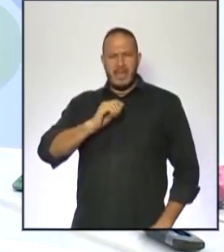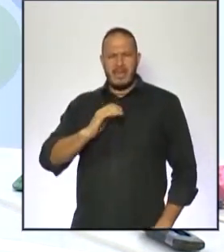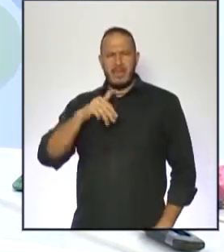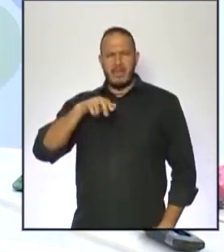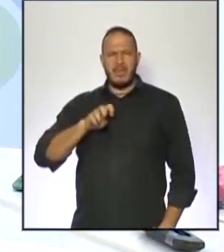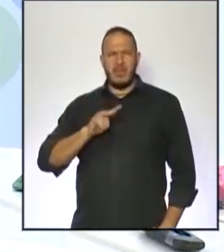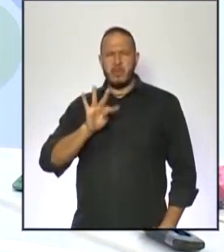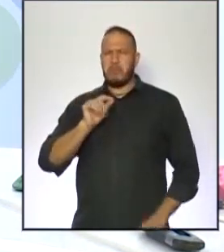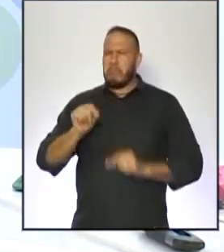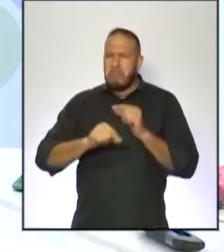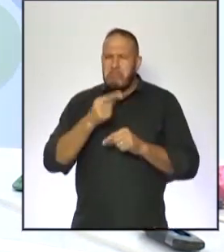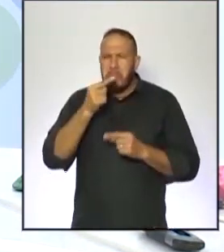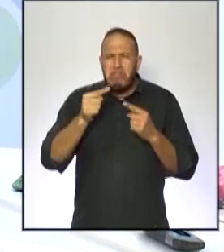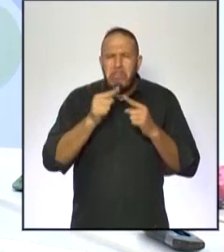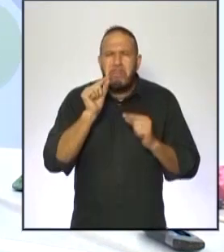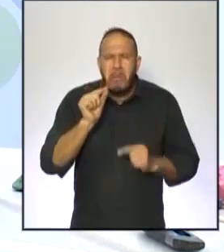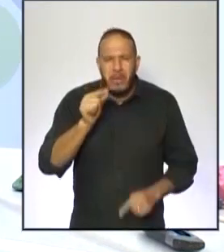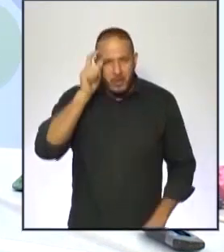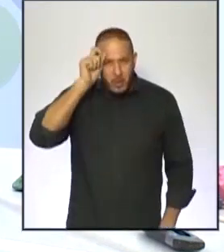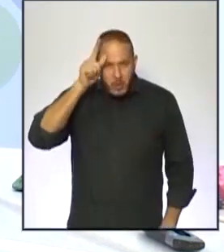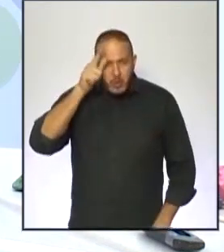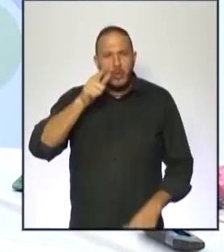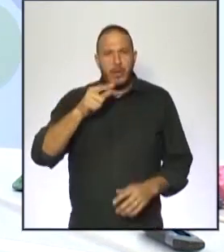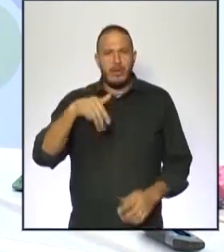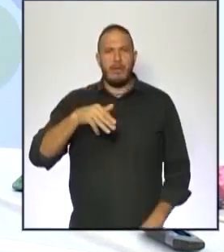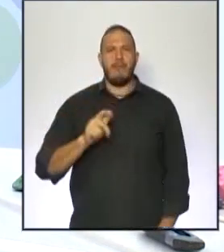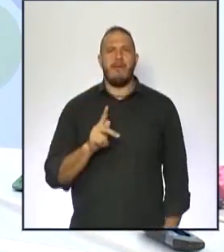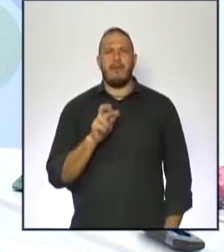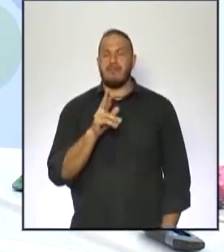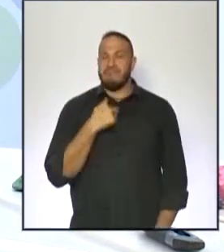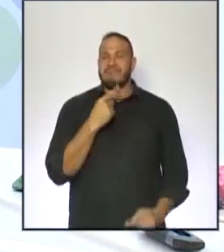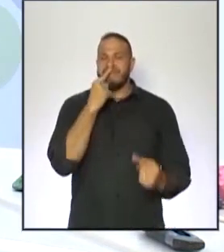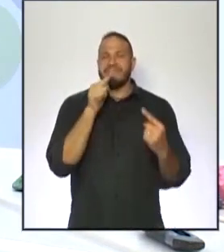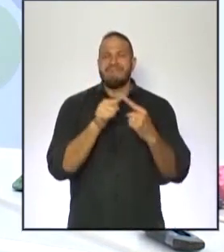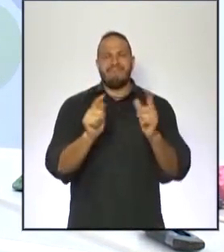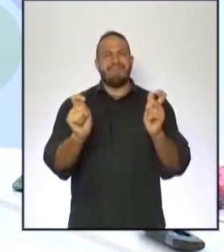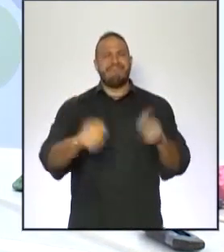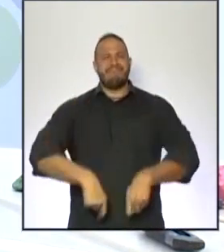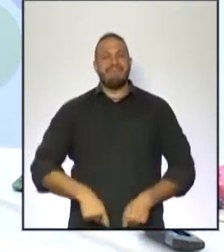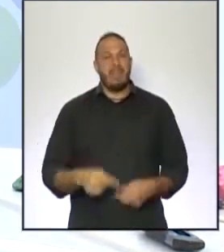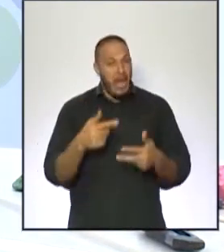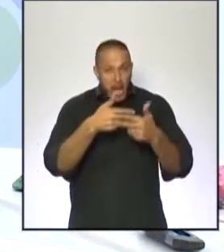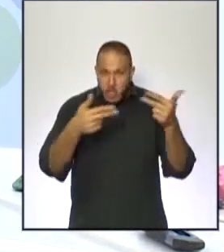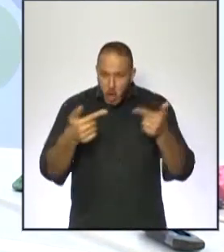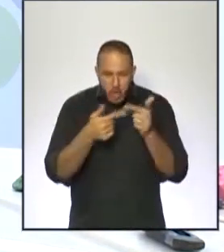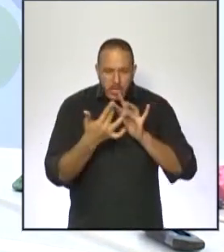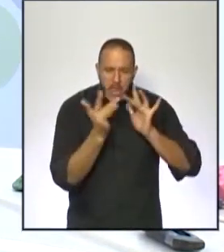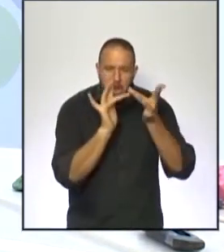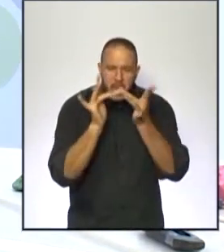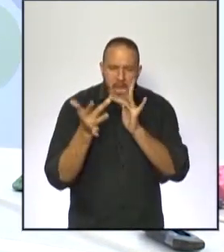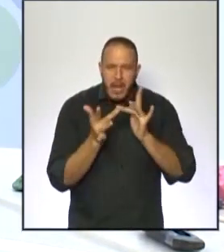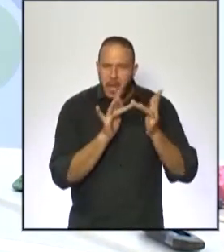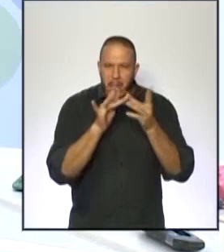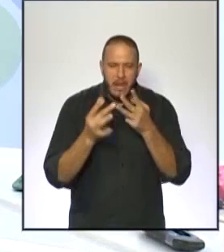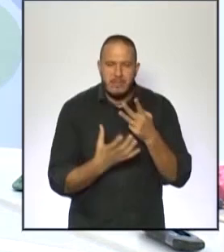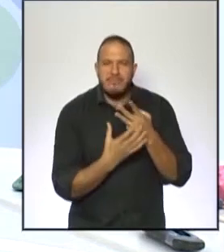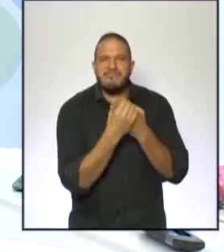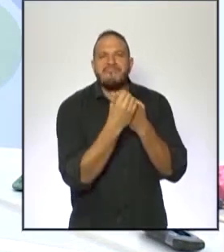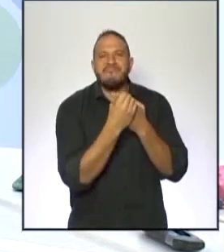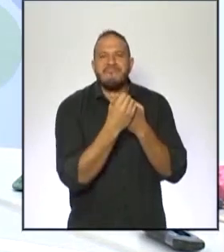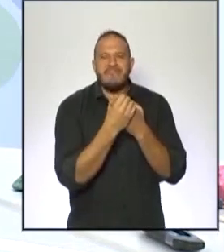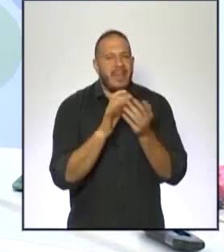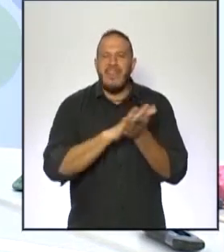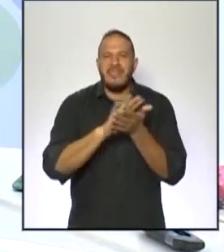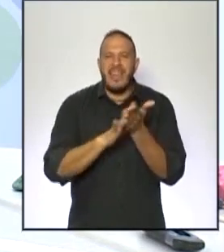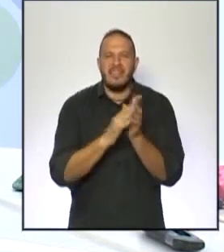maker? Vocês vão perceber que tem tudo a ver, porque as coisas elas estão realmente interrelacionadas. Nada